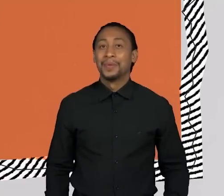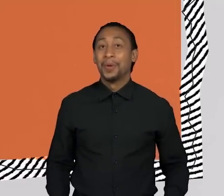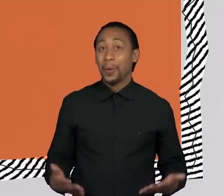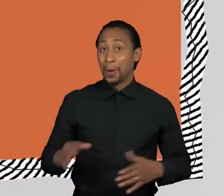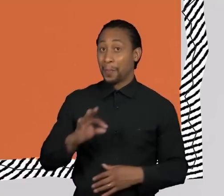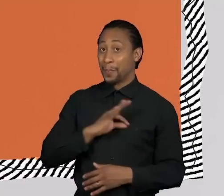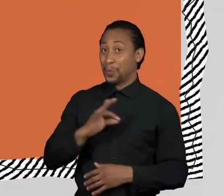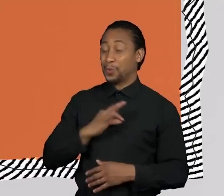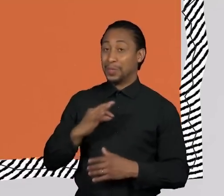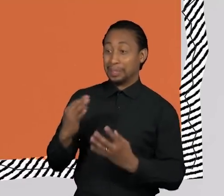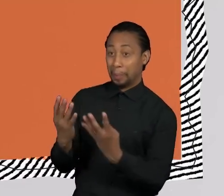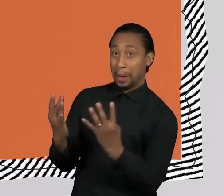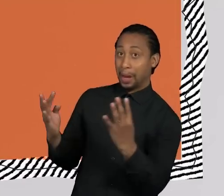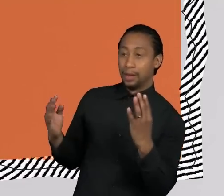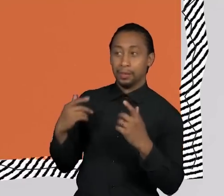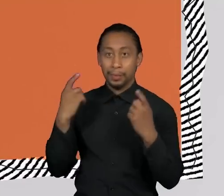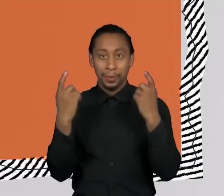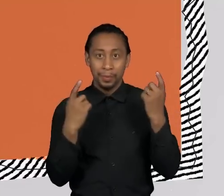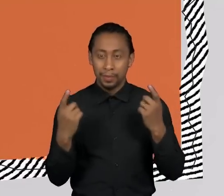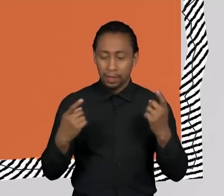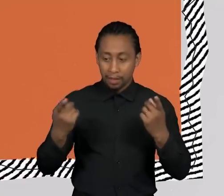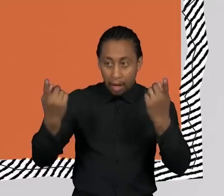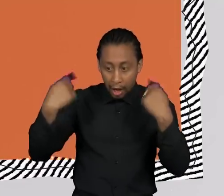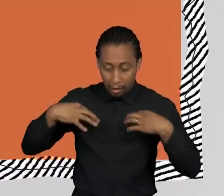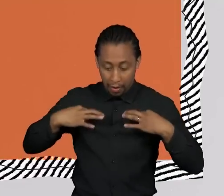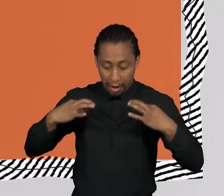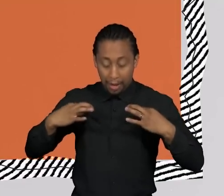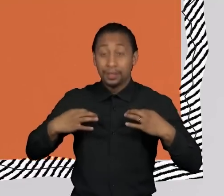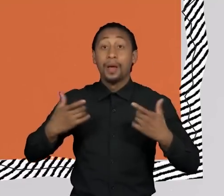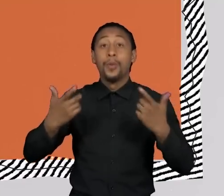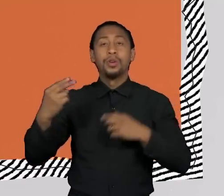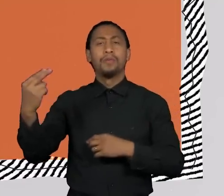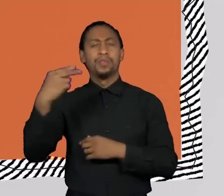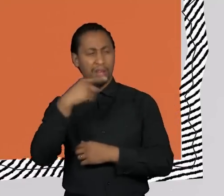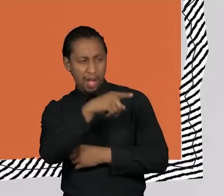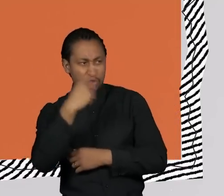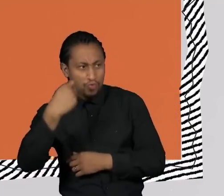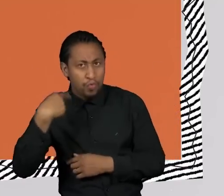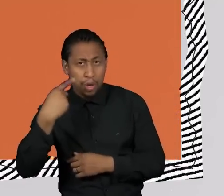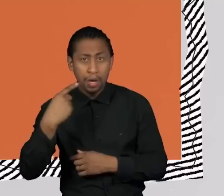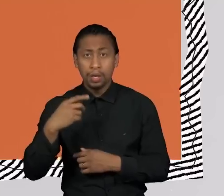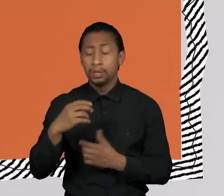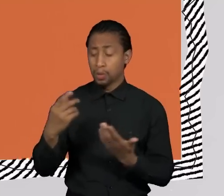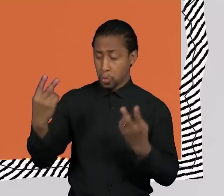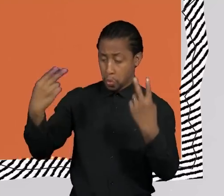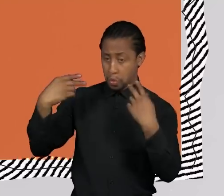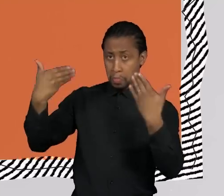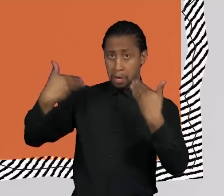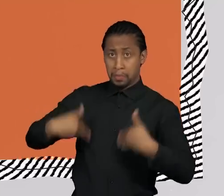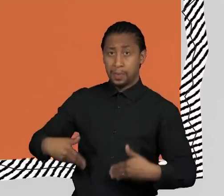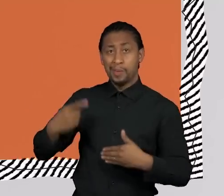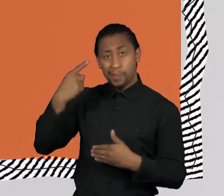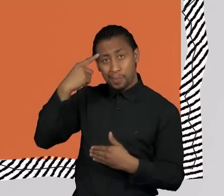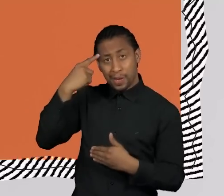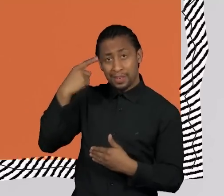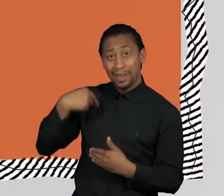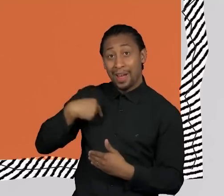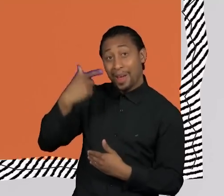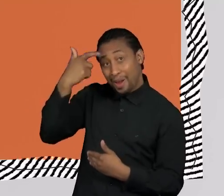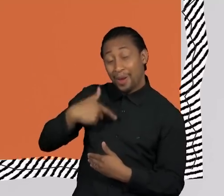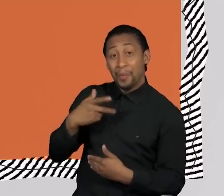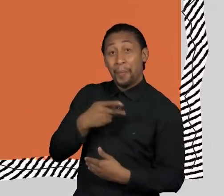condomínio cheio de polícia, eu não ando assim. Ele não quer olhar pra mim, achar que eu sou um advogado. E olhar pra mim, achar que eu sou o quê?